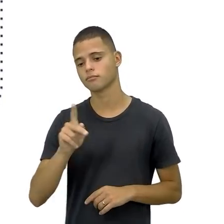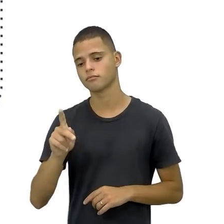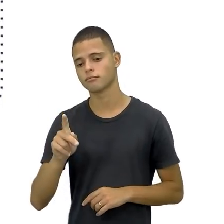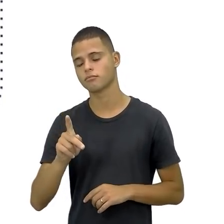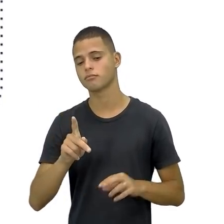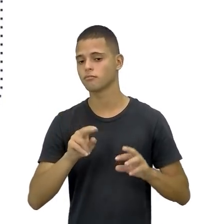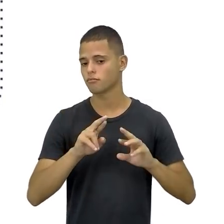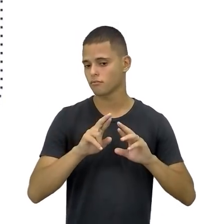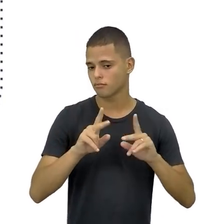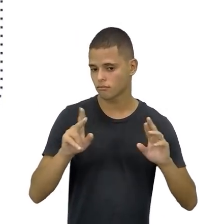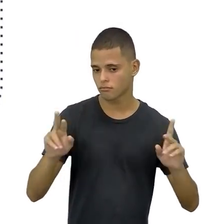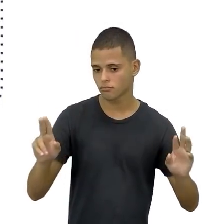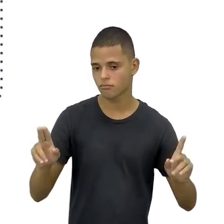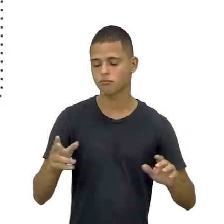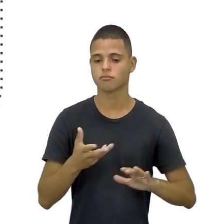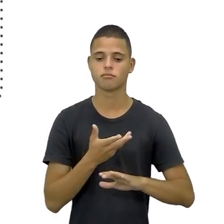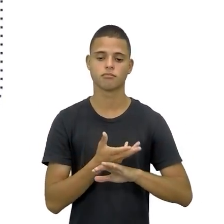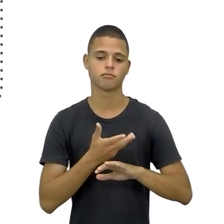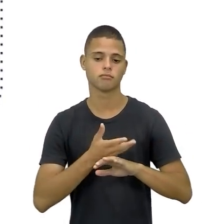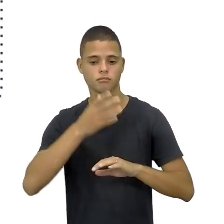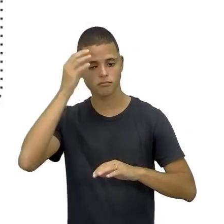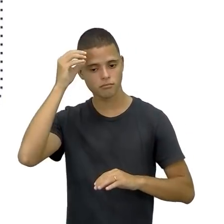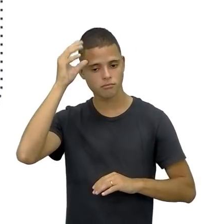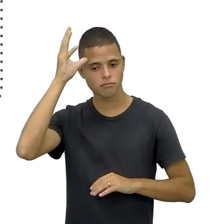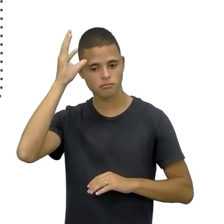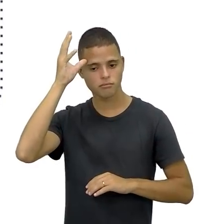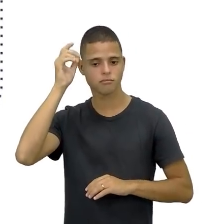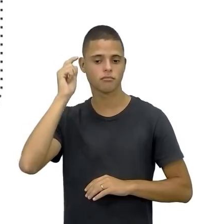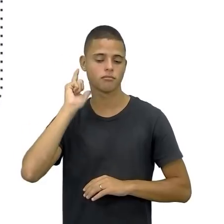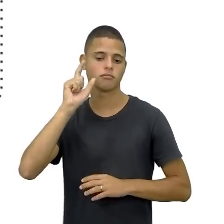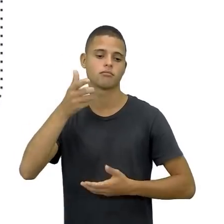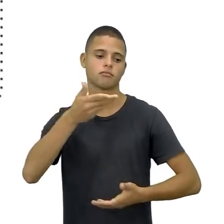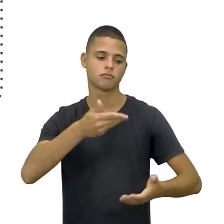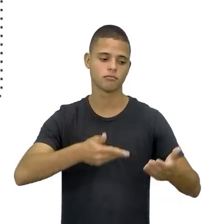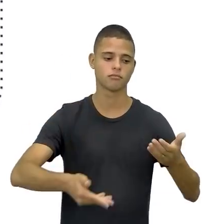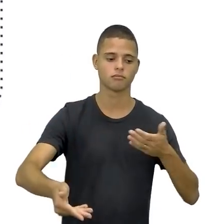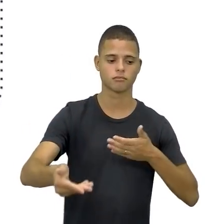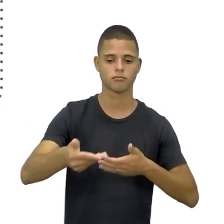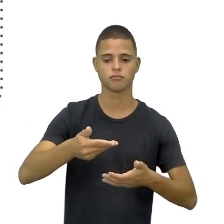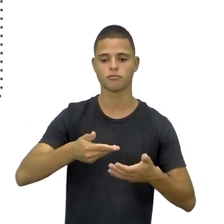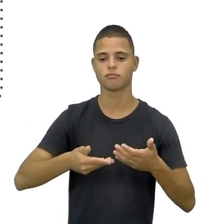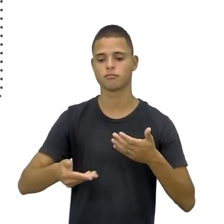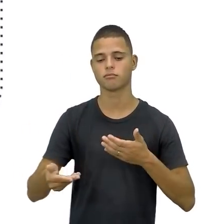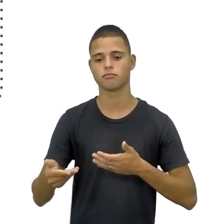de diferentes áreas do conhecimento possam, então, articular também